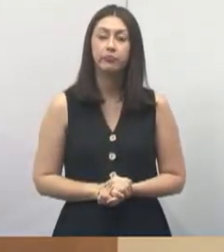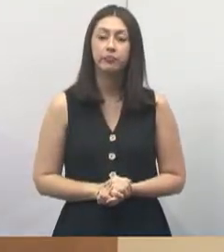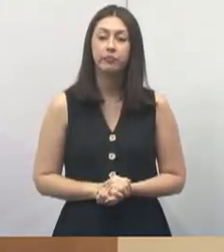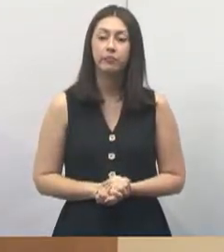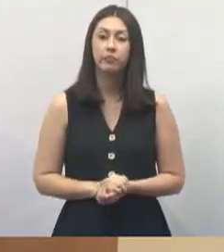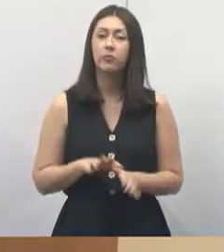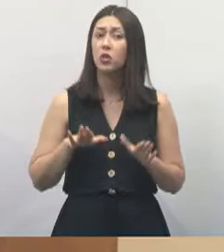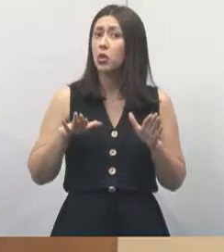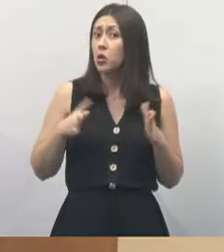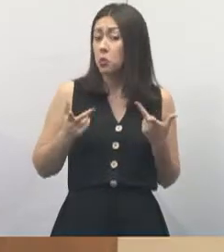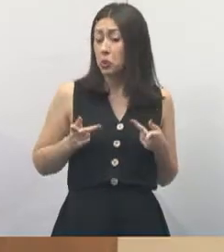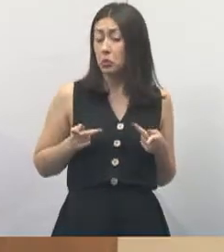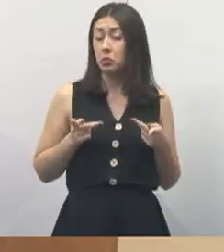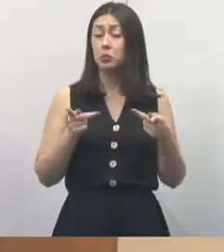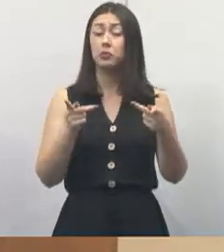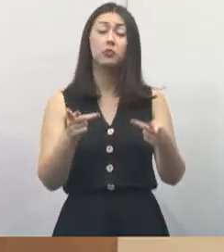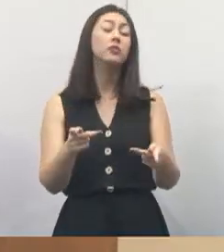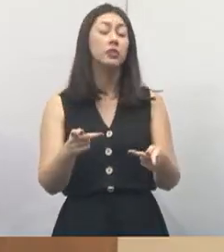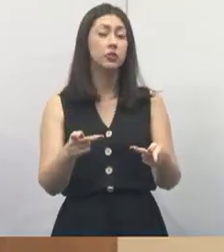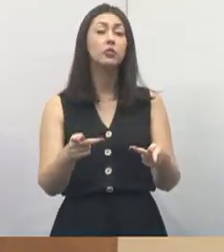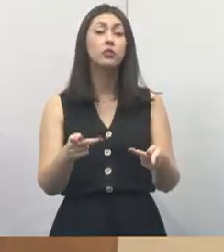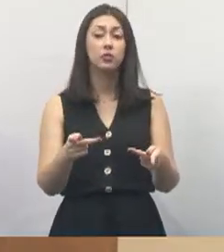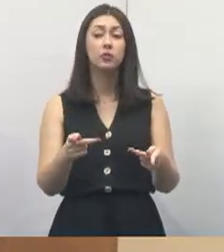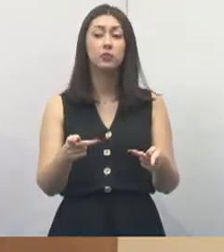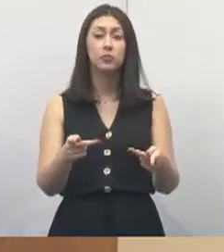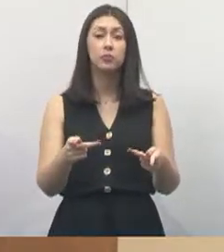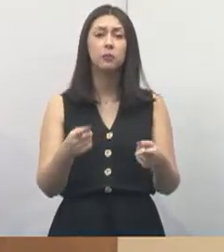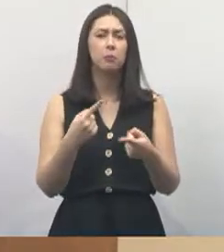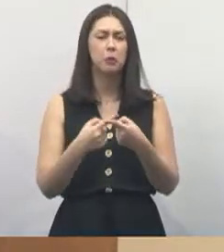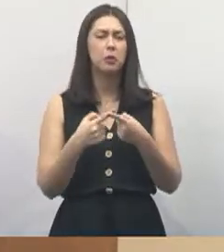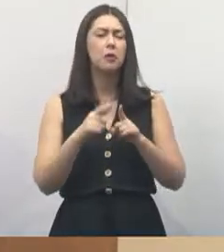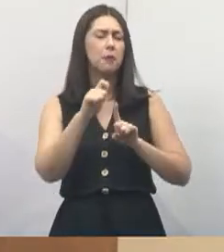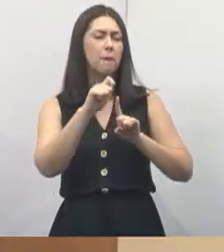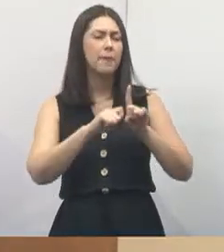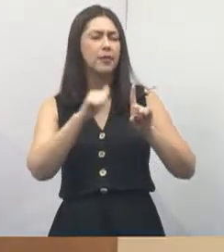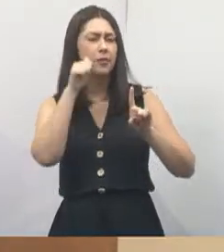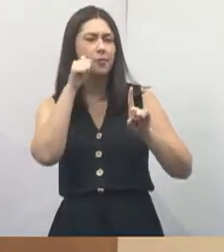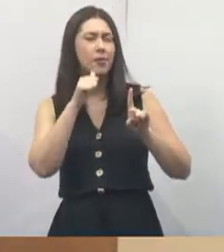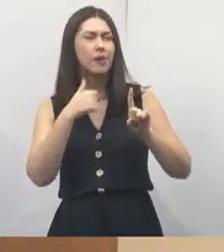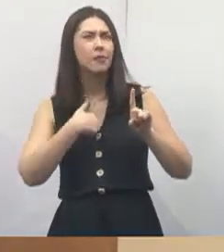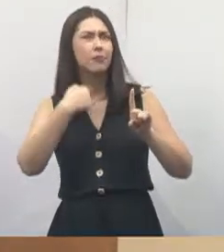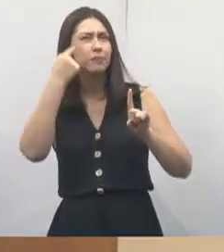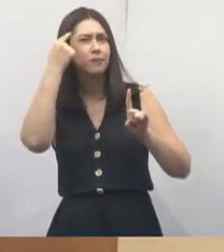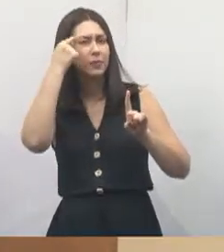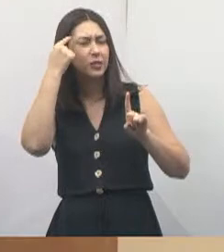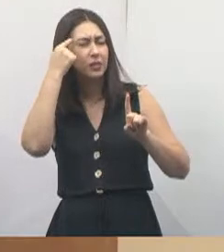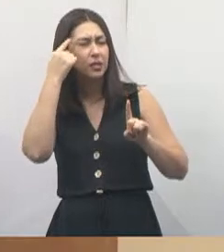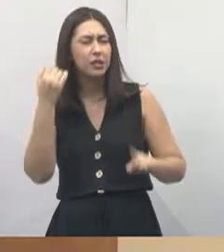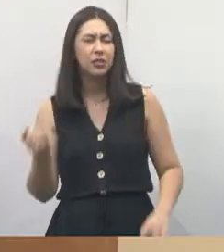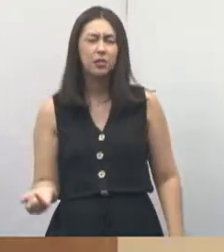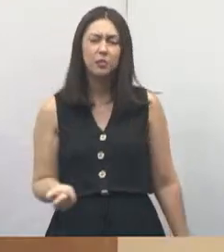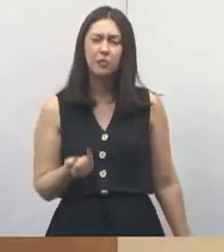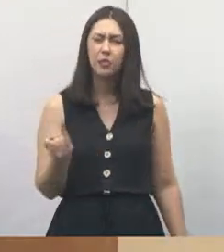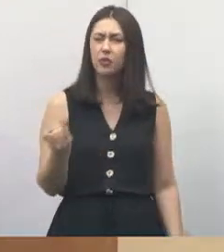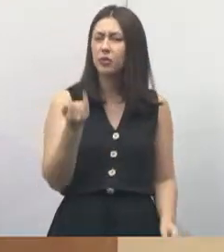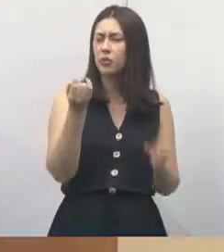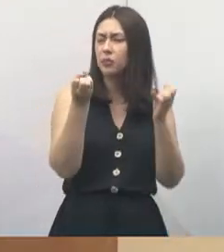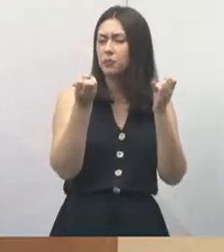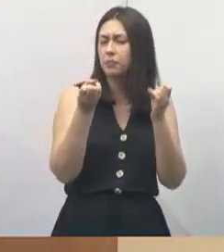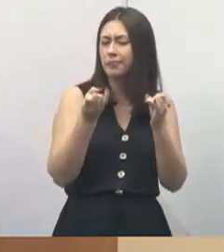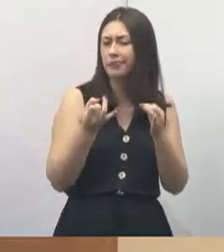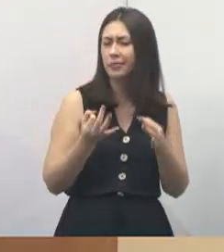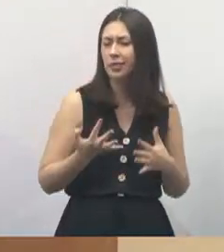Quando me foi feito esse convite, em razão do mês da mulher, eu achei por bem comentar um pouco